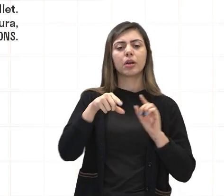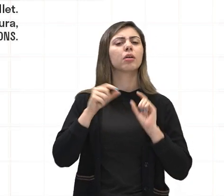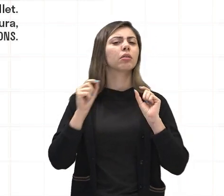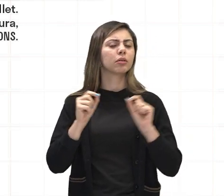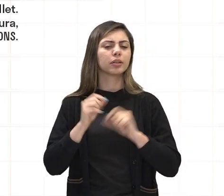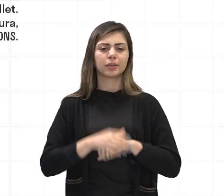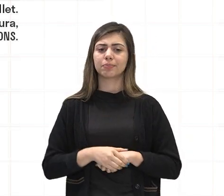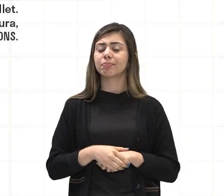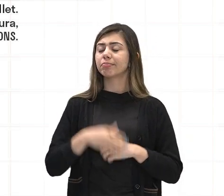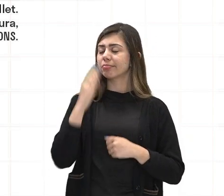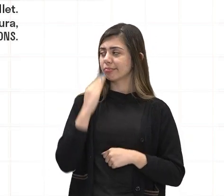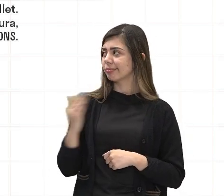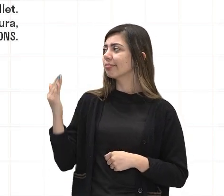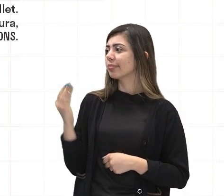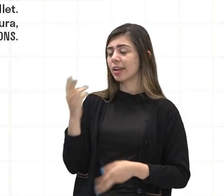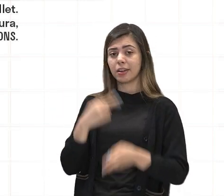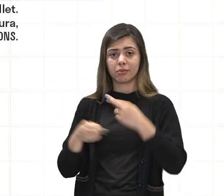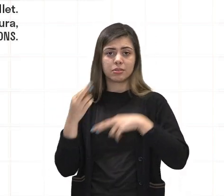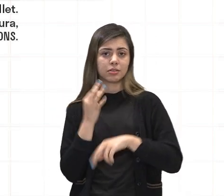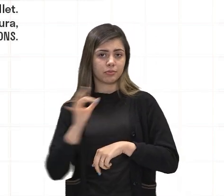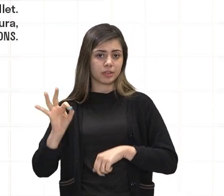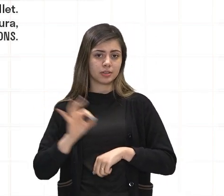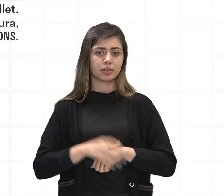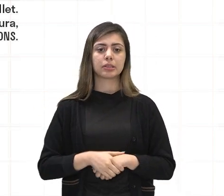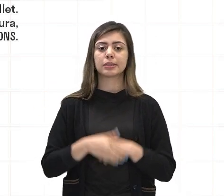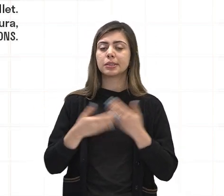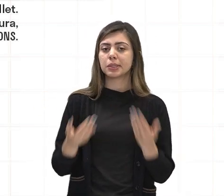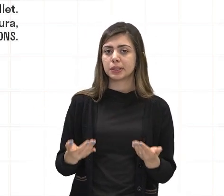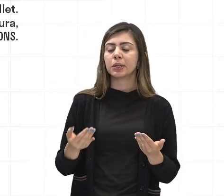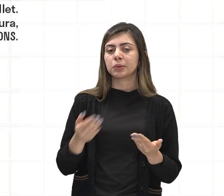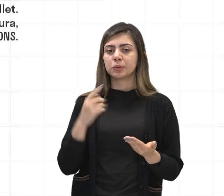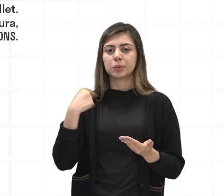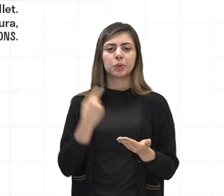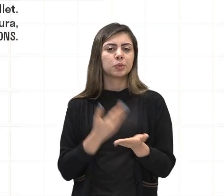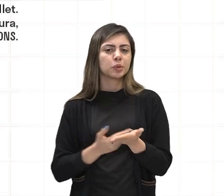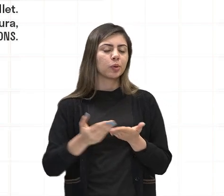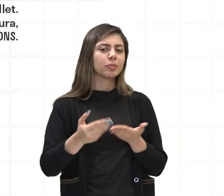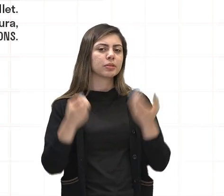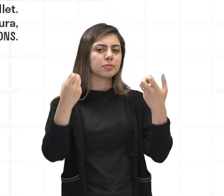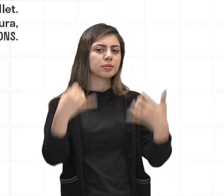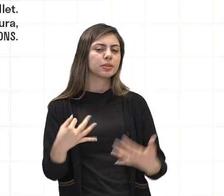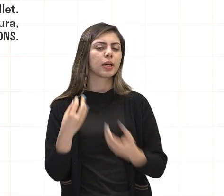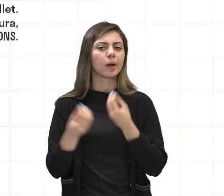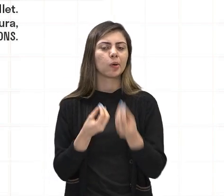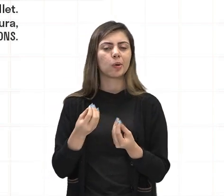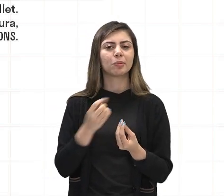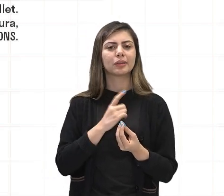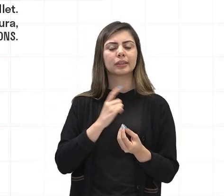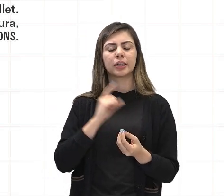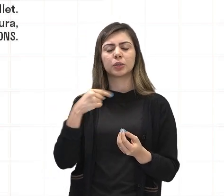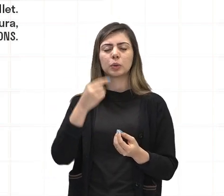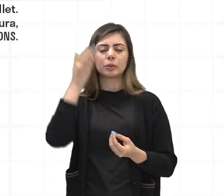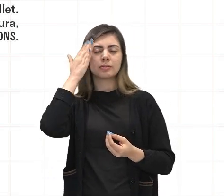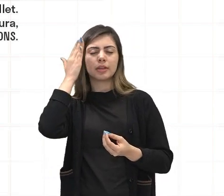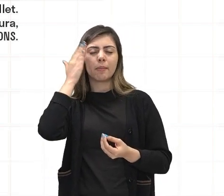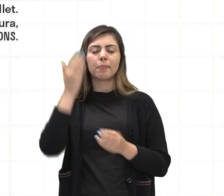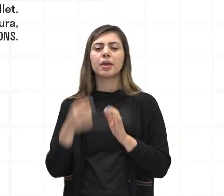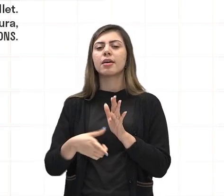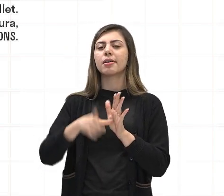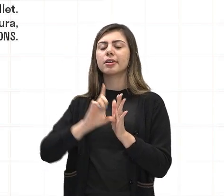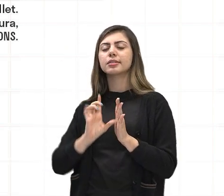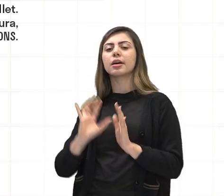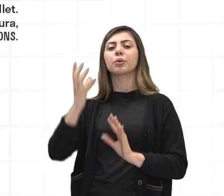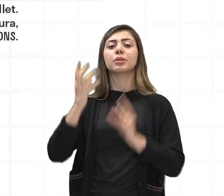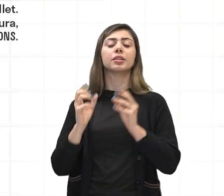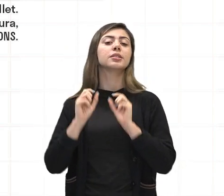da Revolução Francesa. E nós começamos, então, fazendo um processo de contextualização